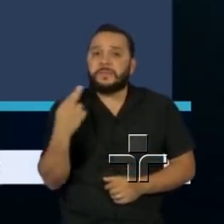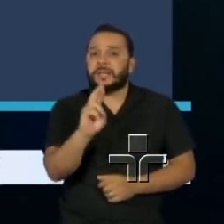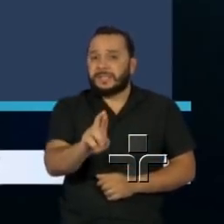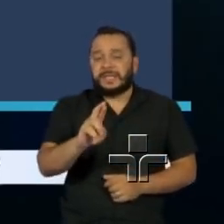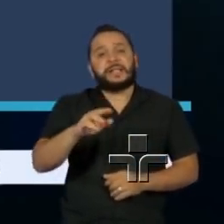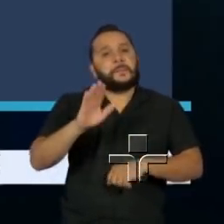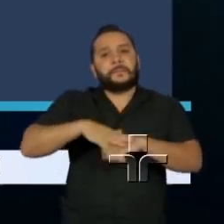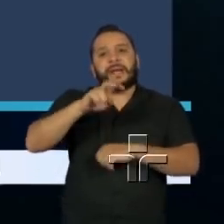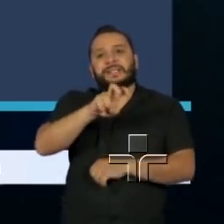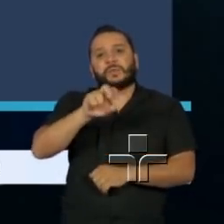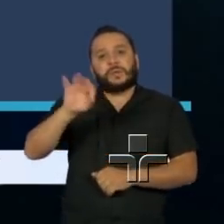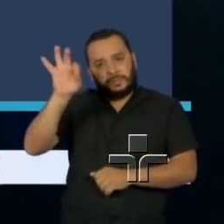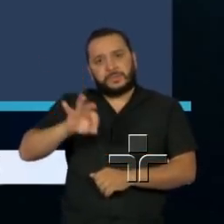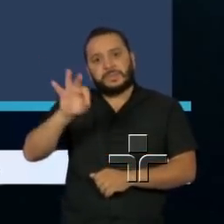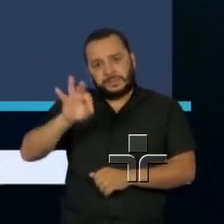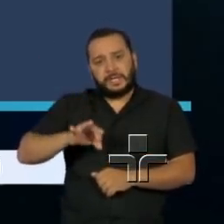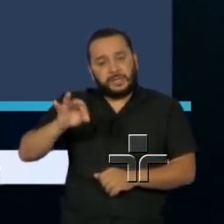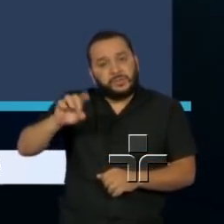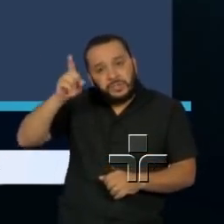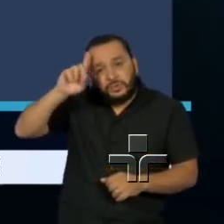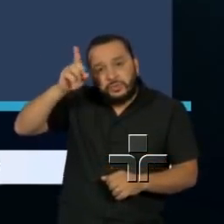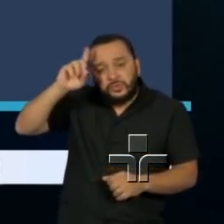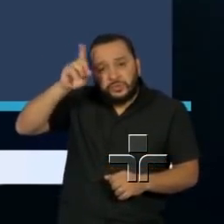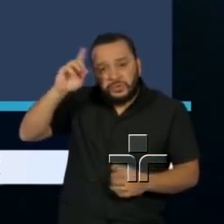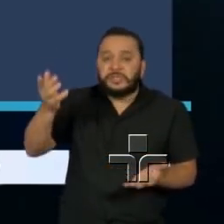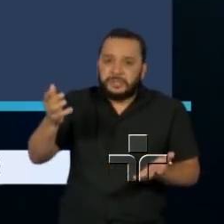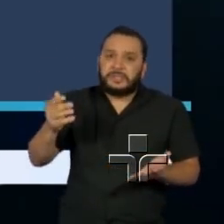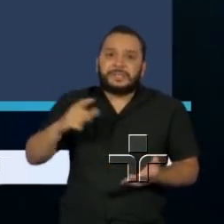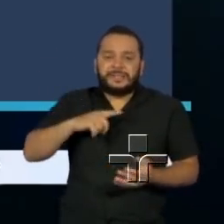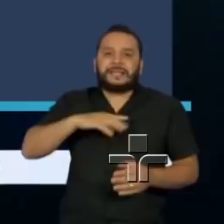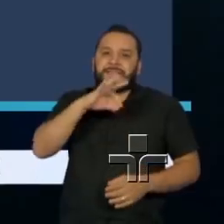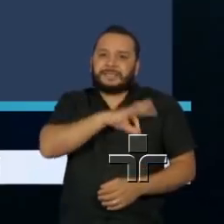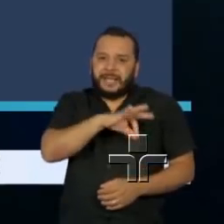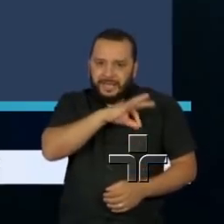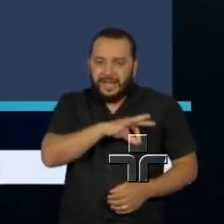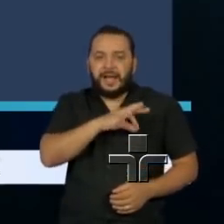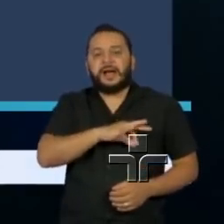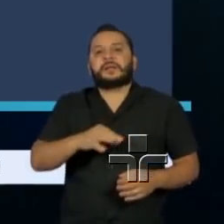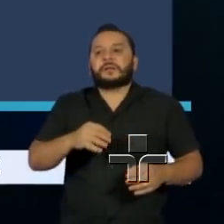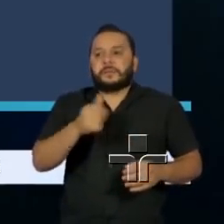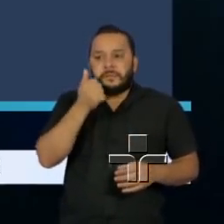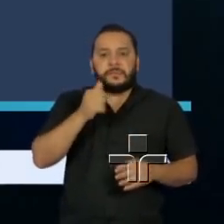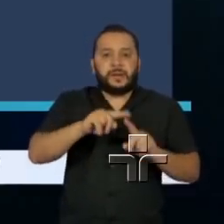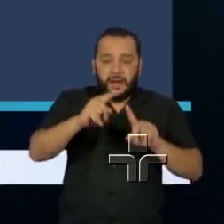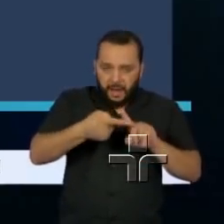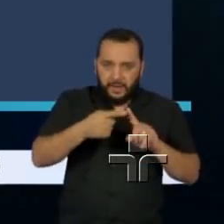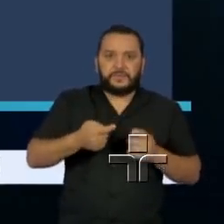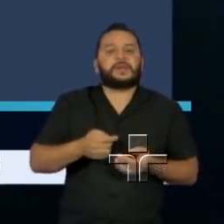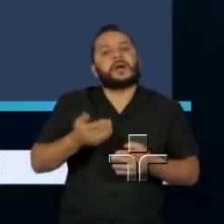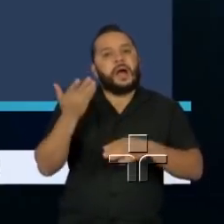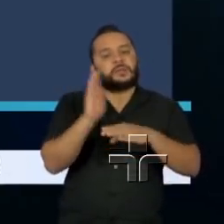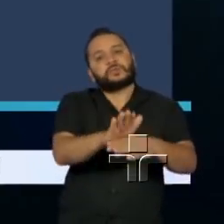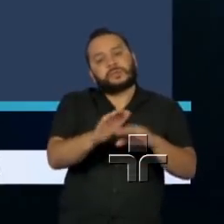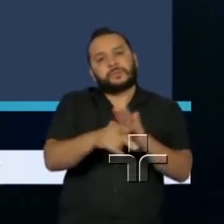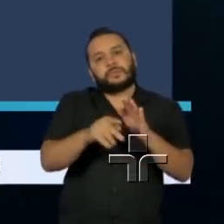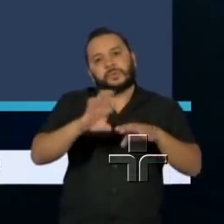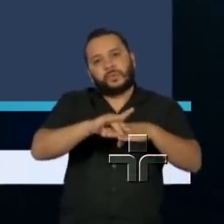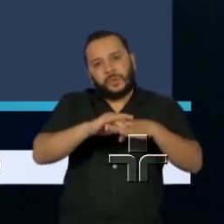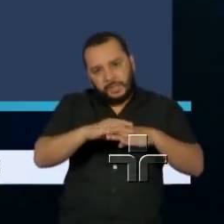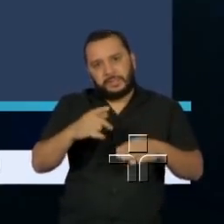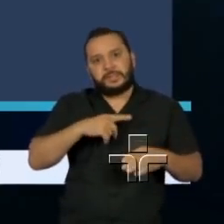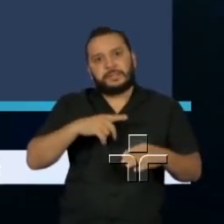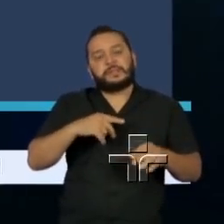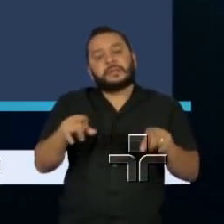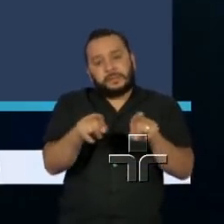da metade da demanda diária. Entre eles, salário maternidade, auxílio-doença, auxílio-reclusão, benefícios